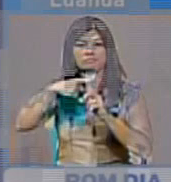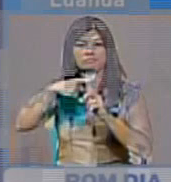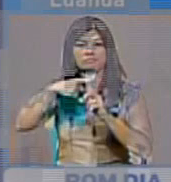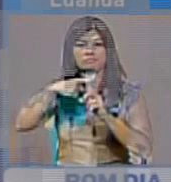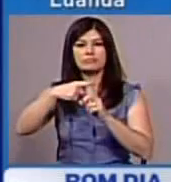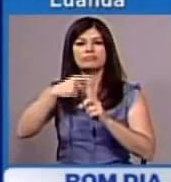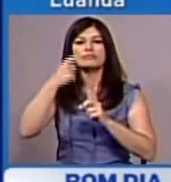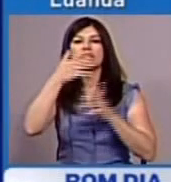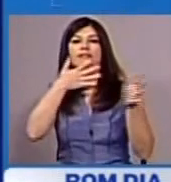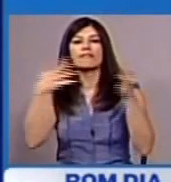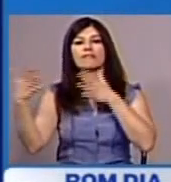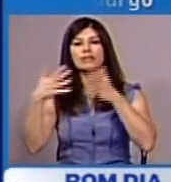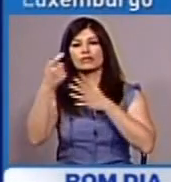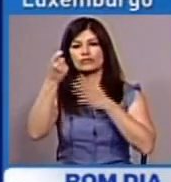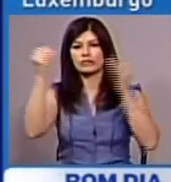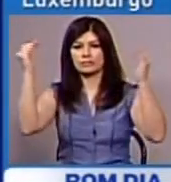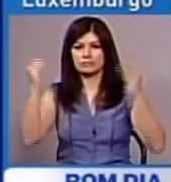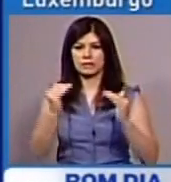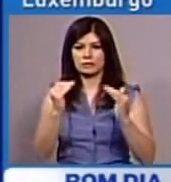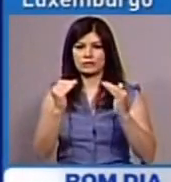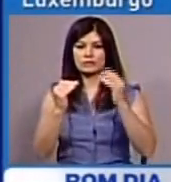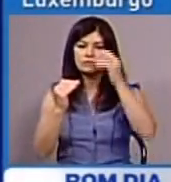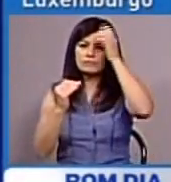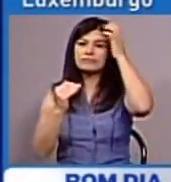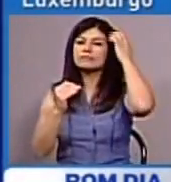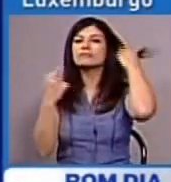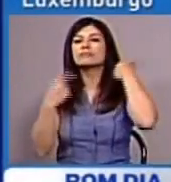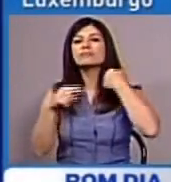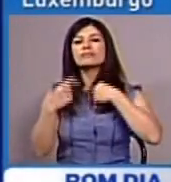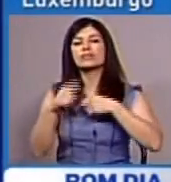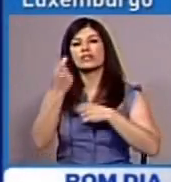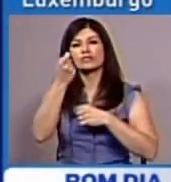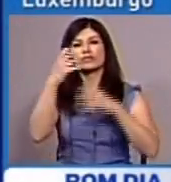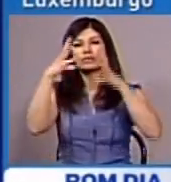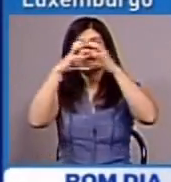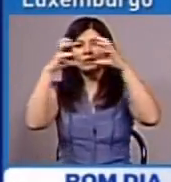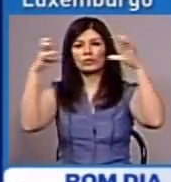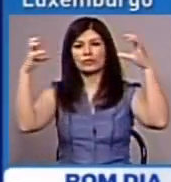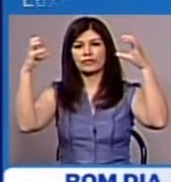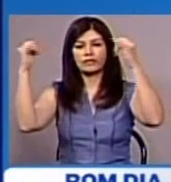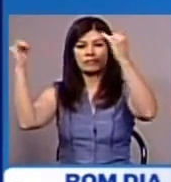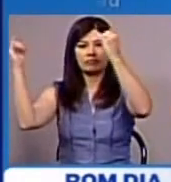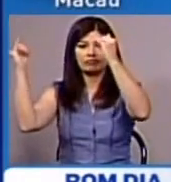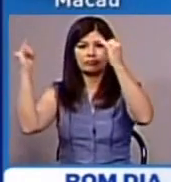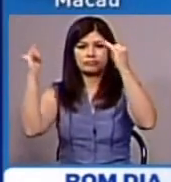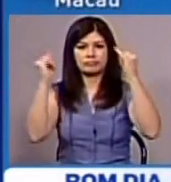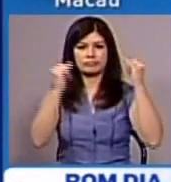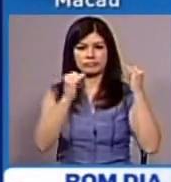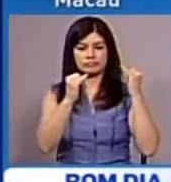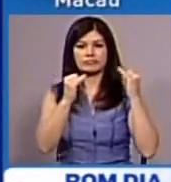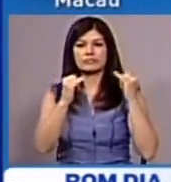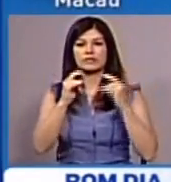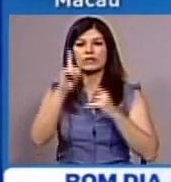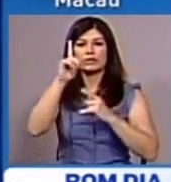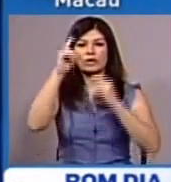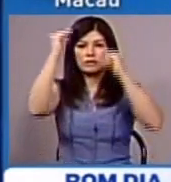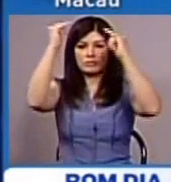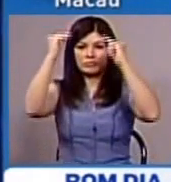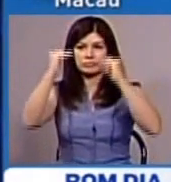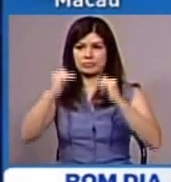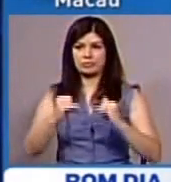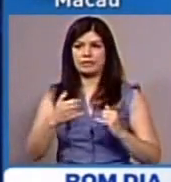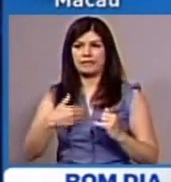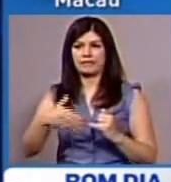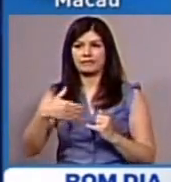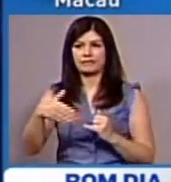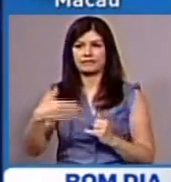diminuição da intensidade do vento, mas já há algumas nuvens a chegarem ao sul. Mas vejamos as imagens de satélite que nos mostram exatamente que